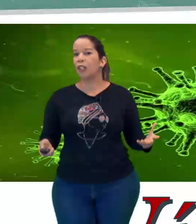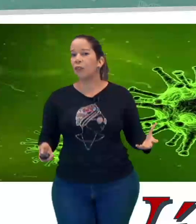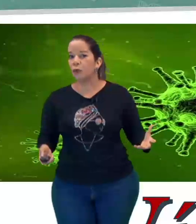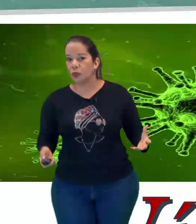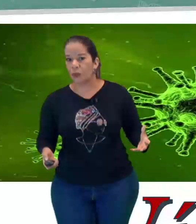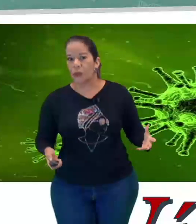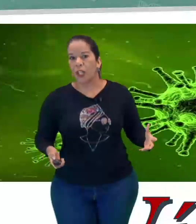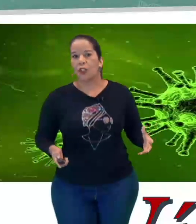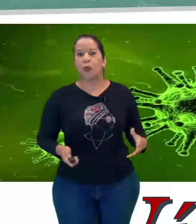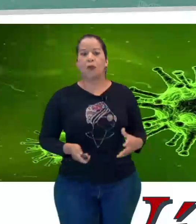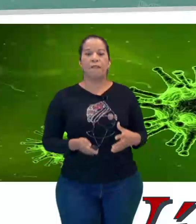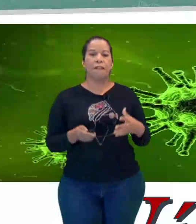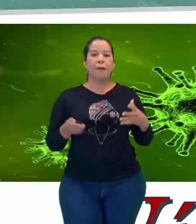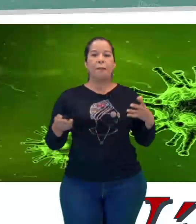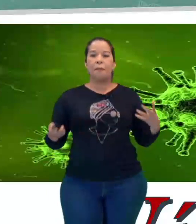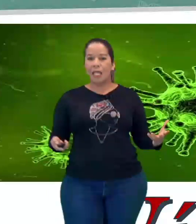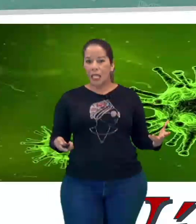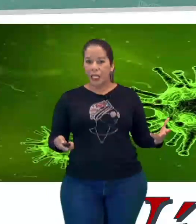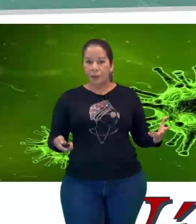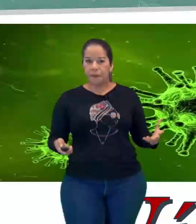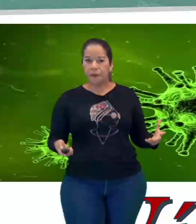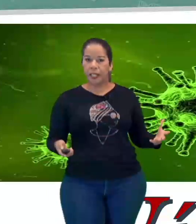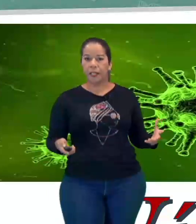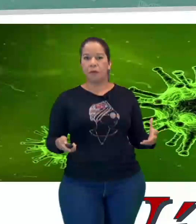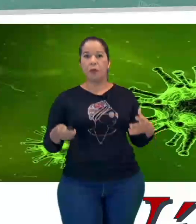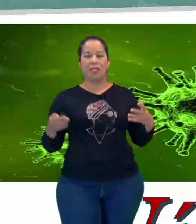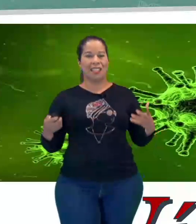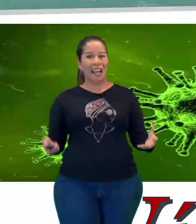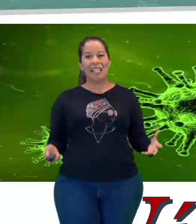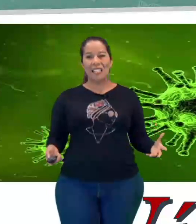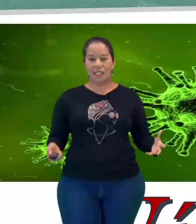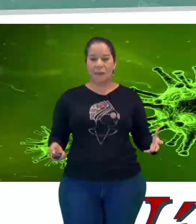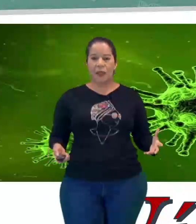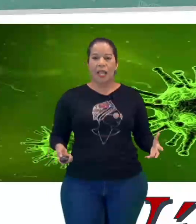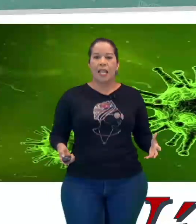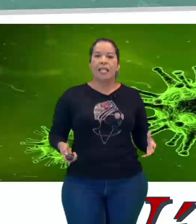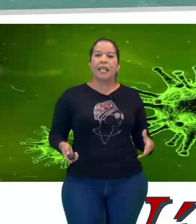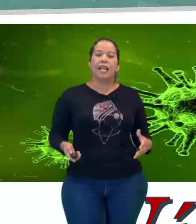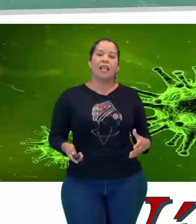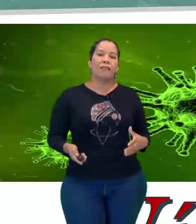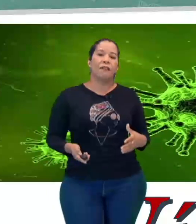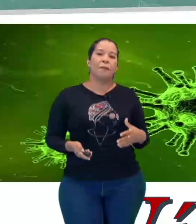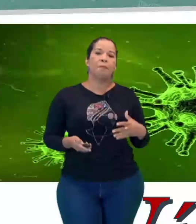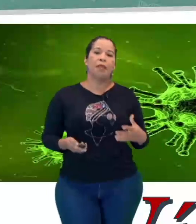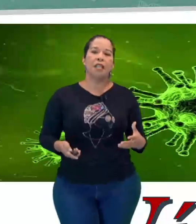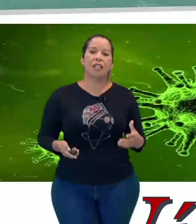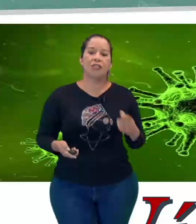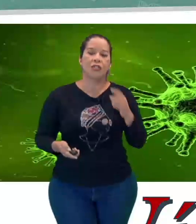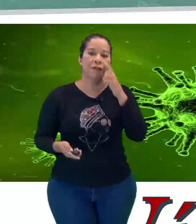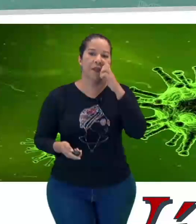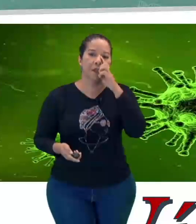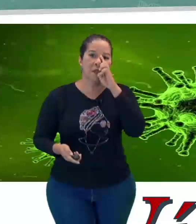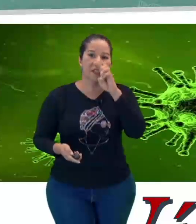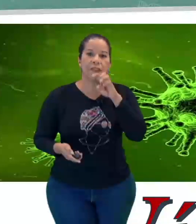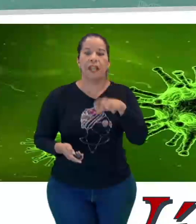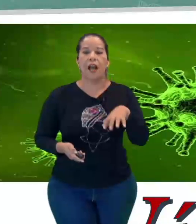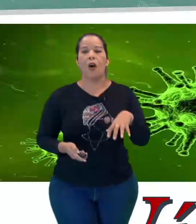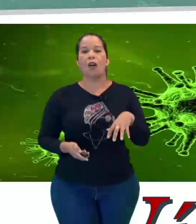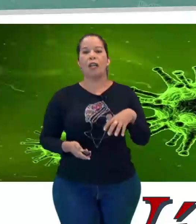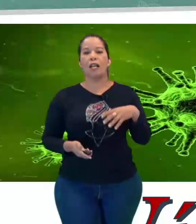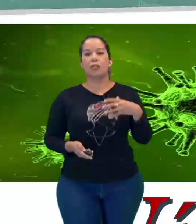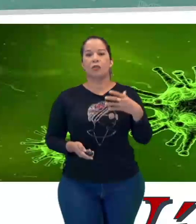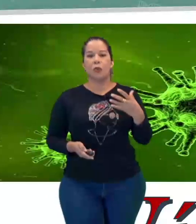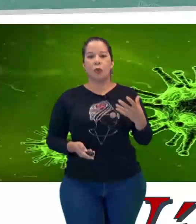um vírus, de uma família, né, do SARS, que é aquela família de vírus